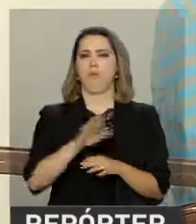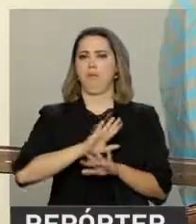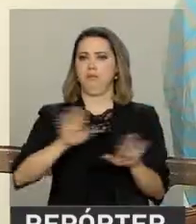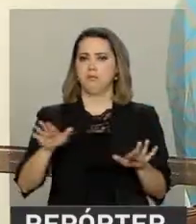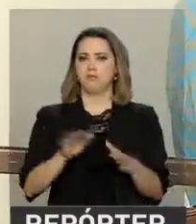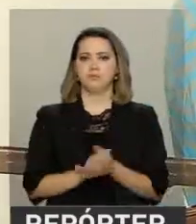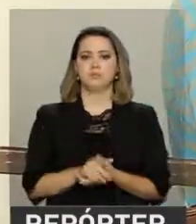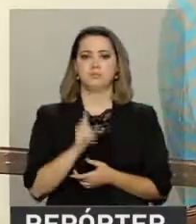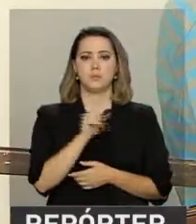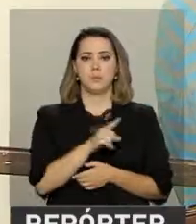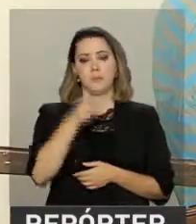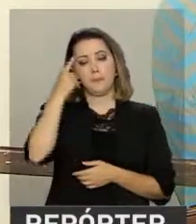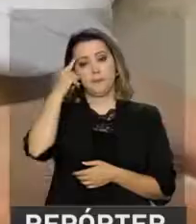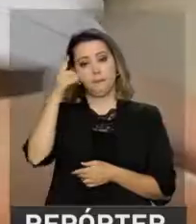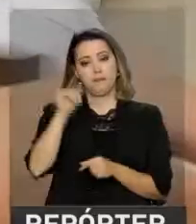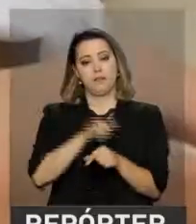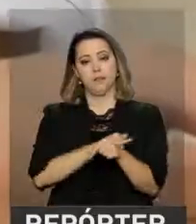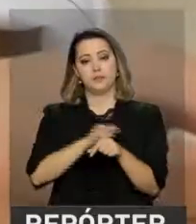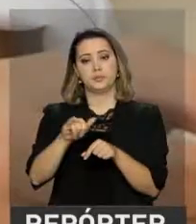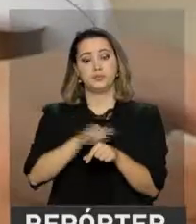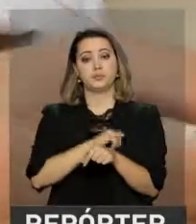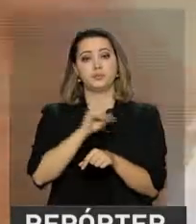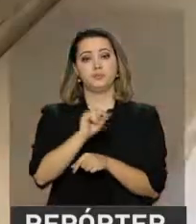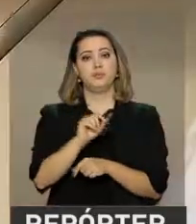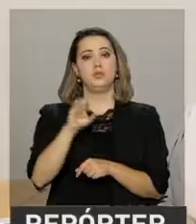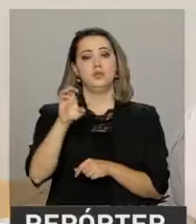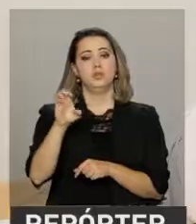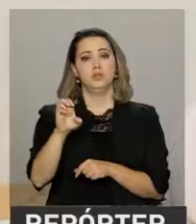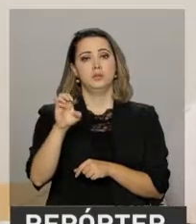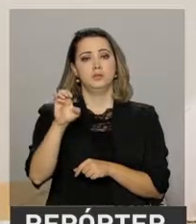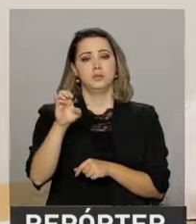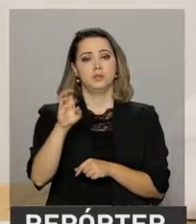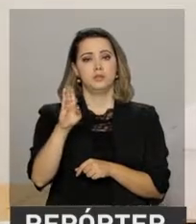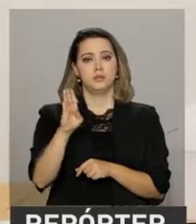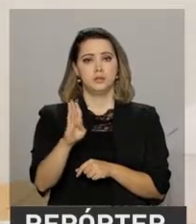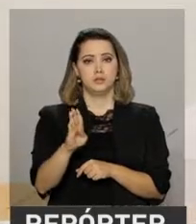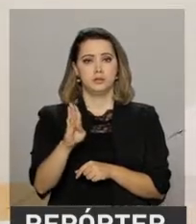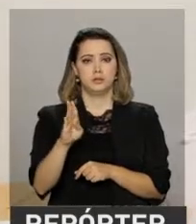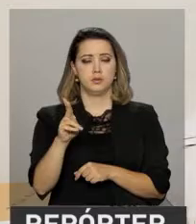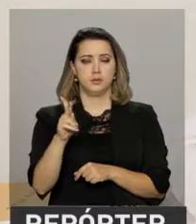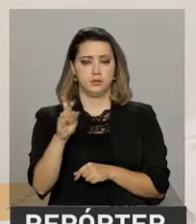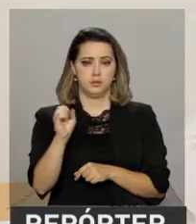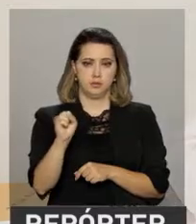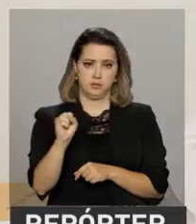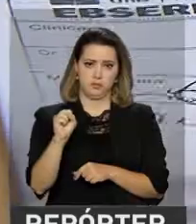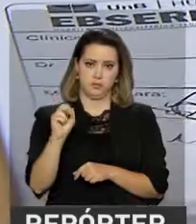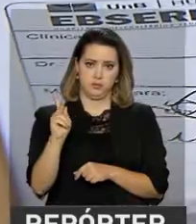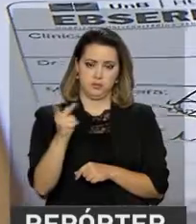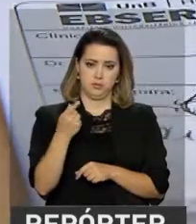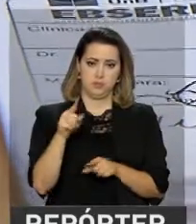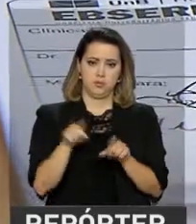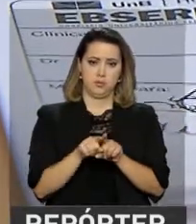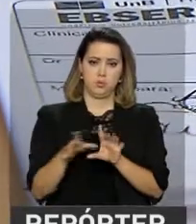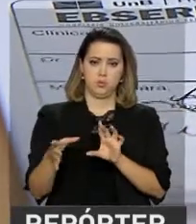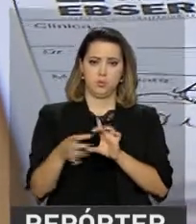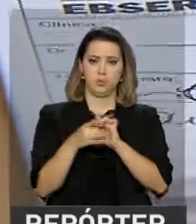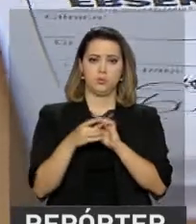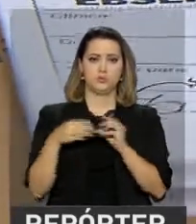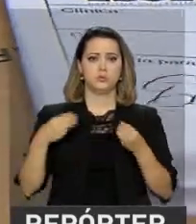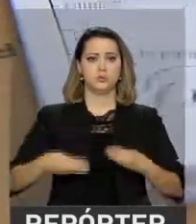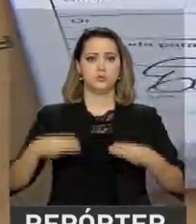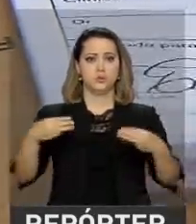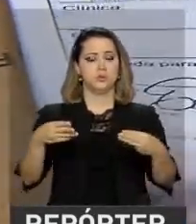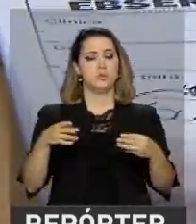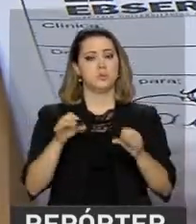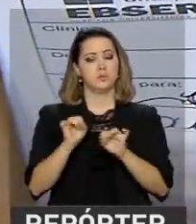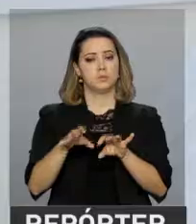estratégia idealizada pela empresa brasileira de serviços hospitalares vinculada ao ministério da educação quer mudar